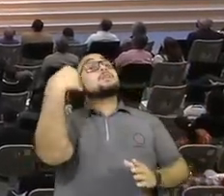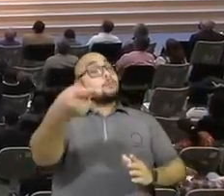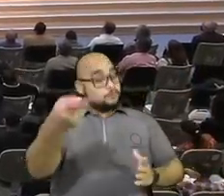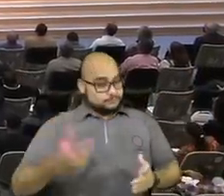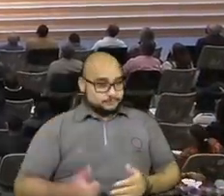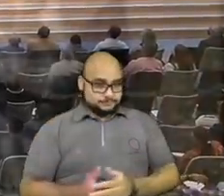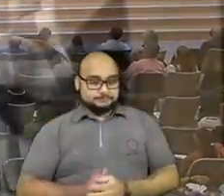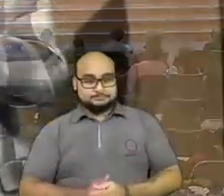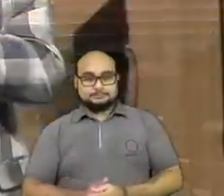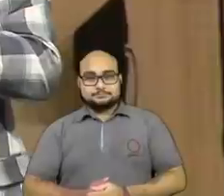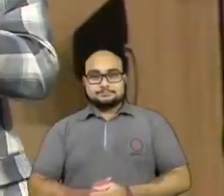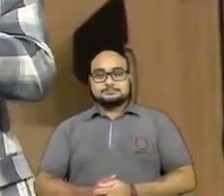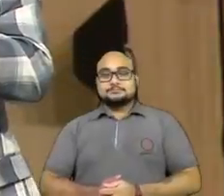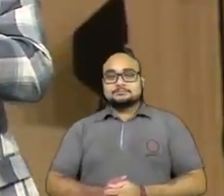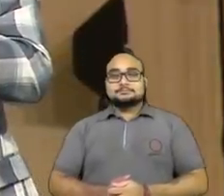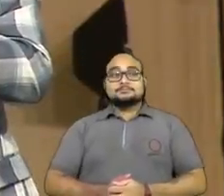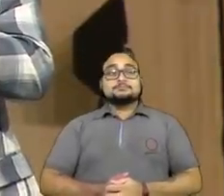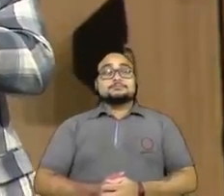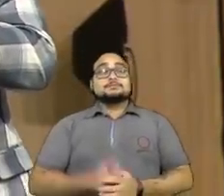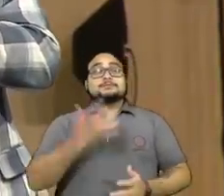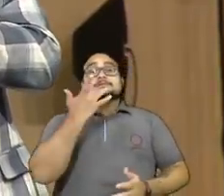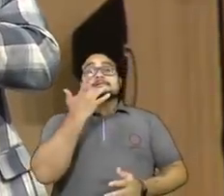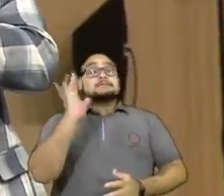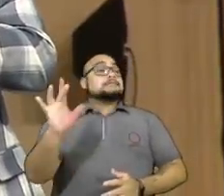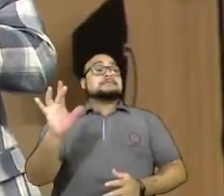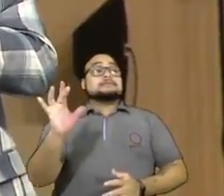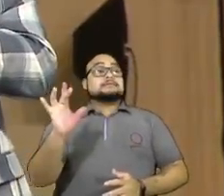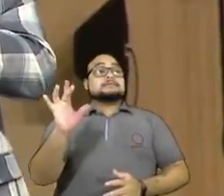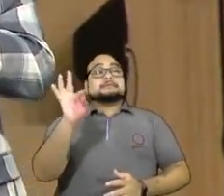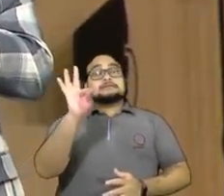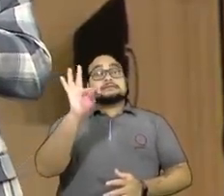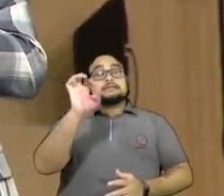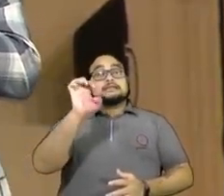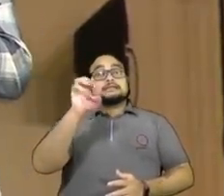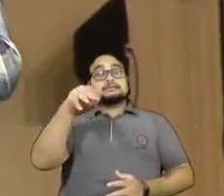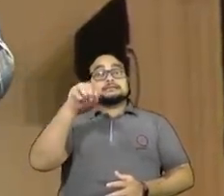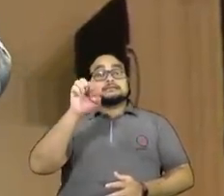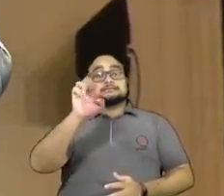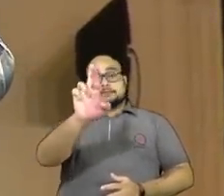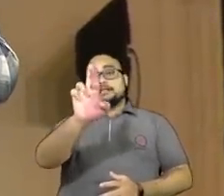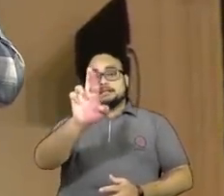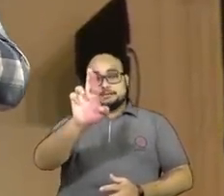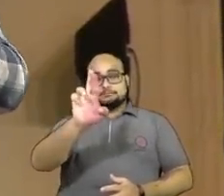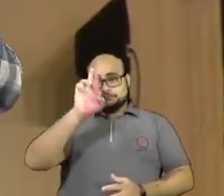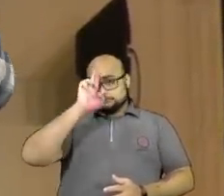você temer ao Senhor todo dia.